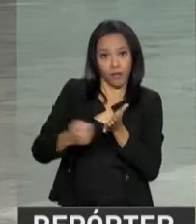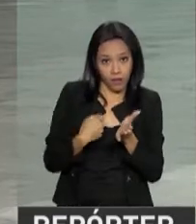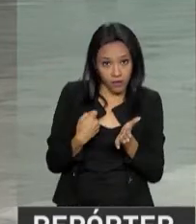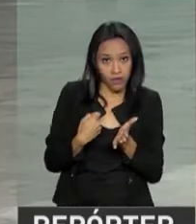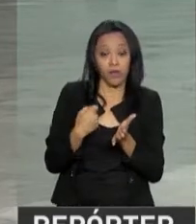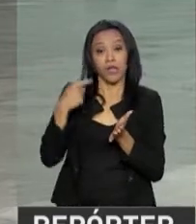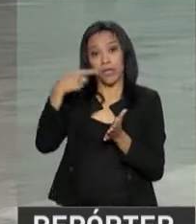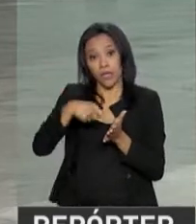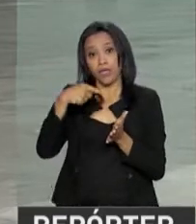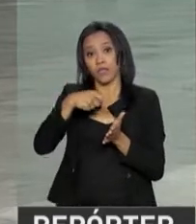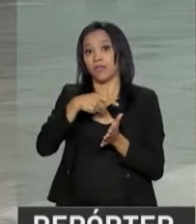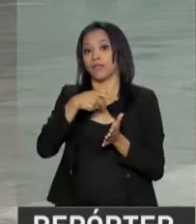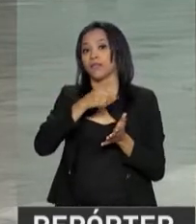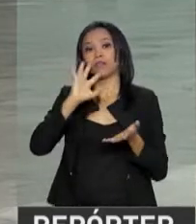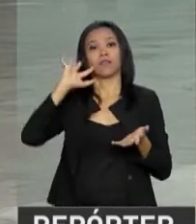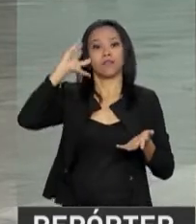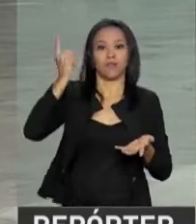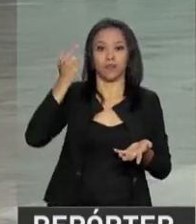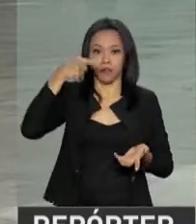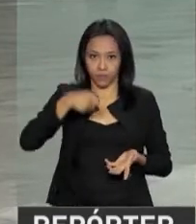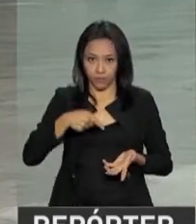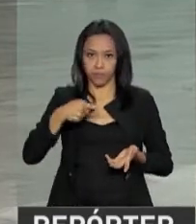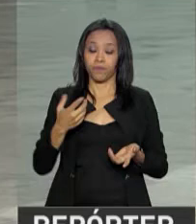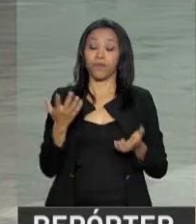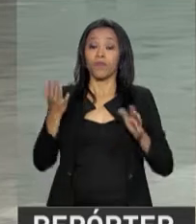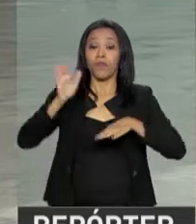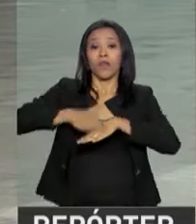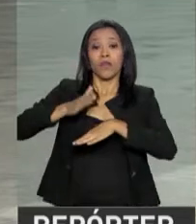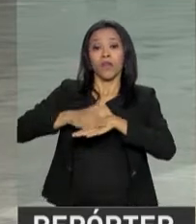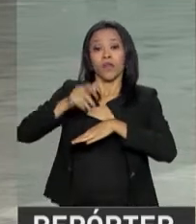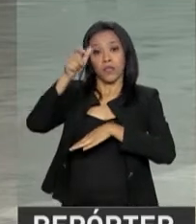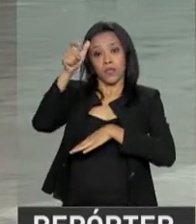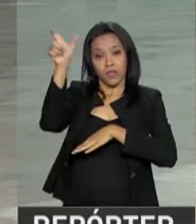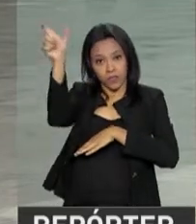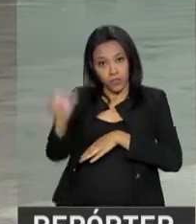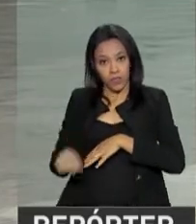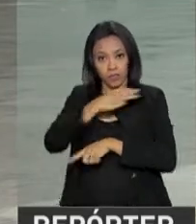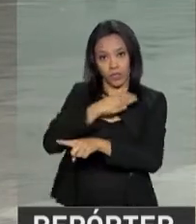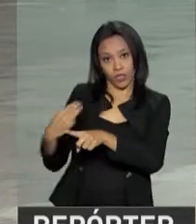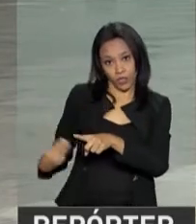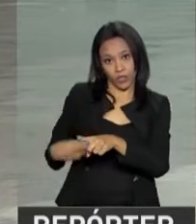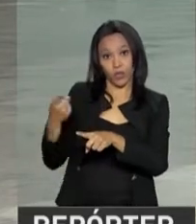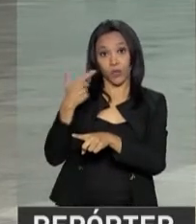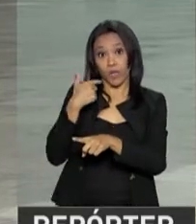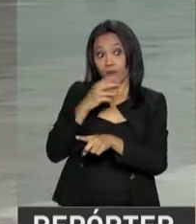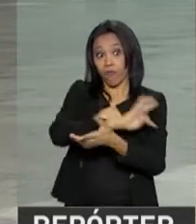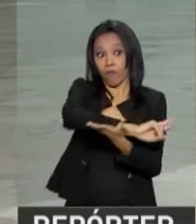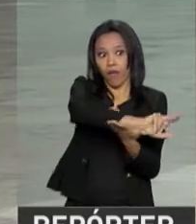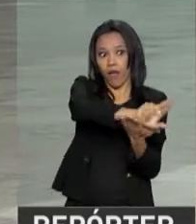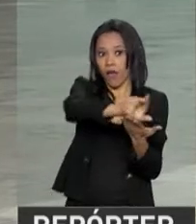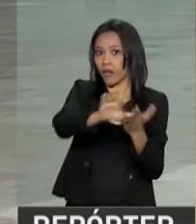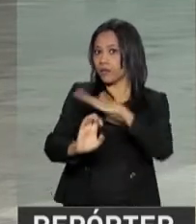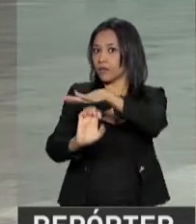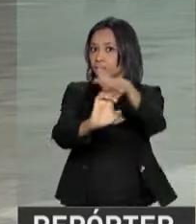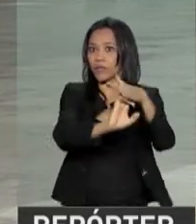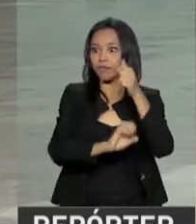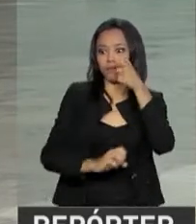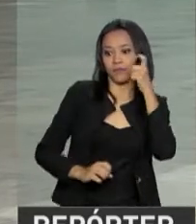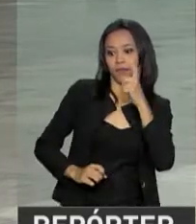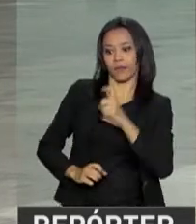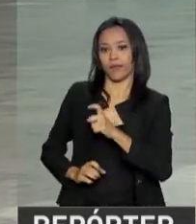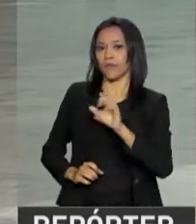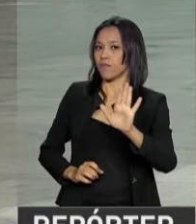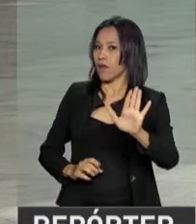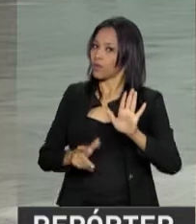processo segundo o ministro dos transportes várias empresas demonstraram interesse mas antes elas vão